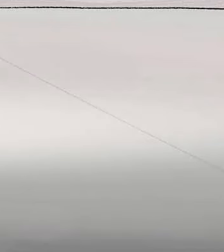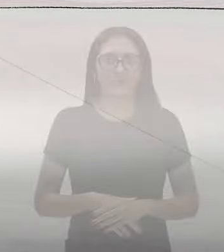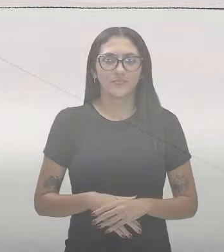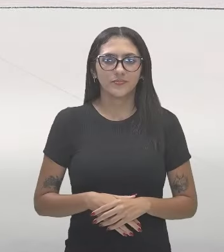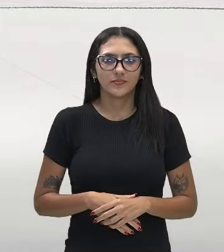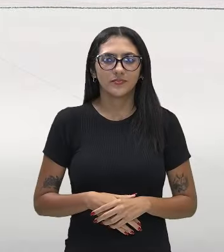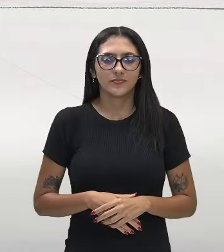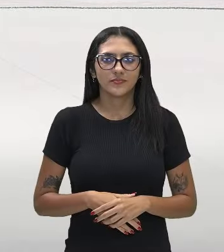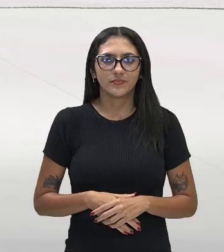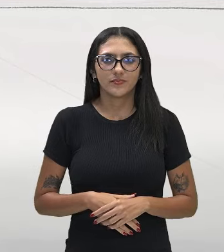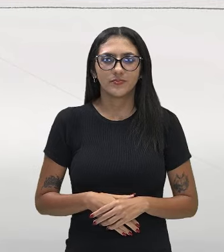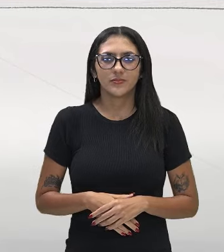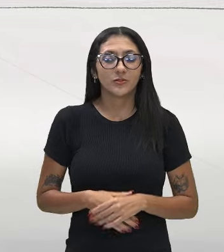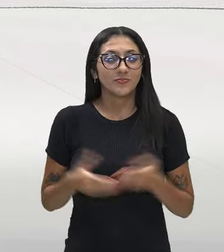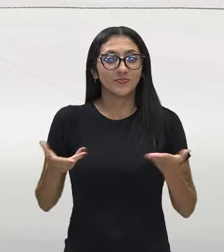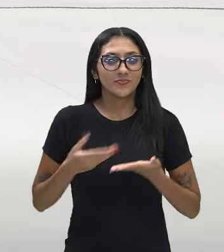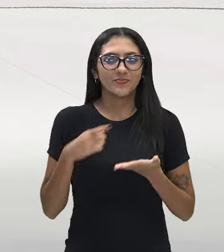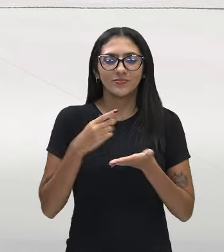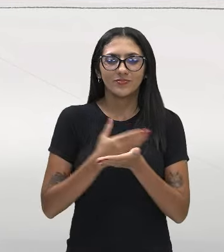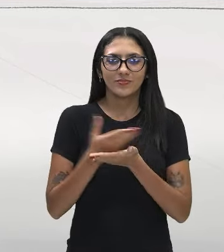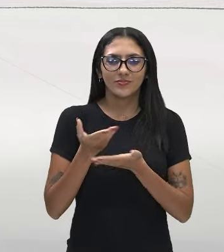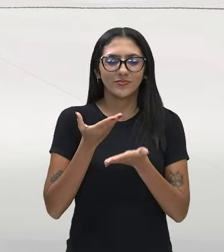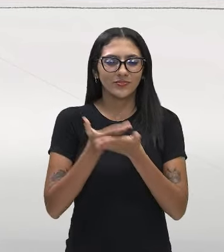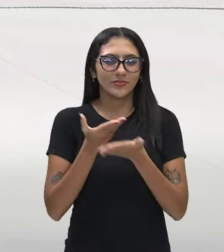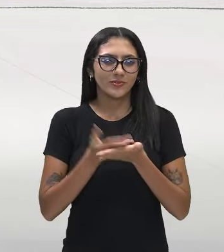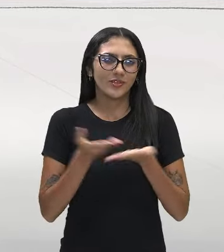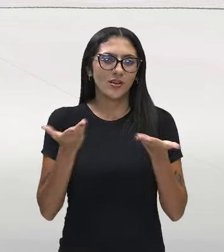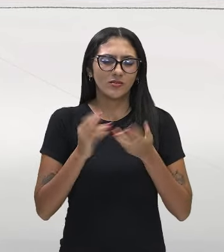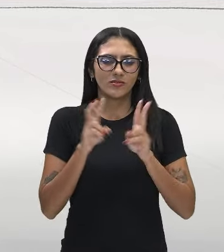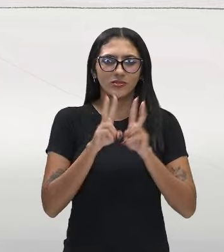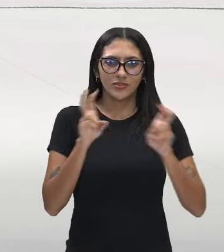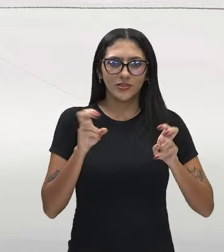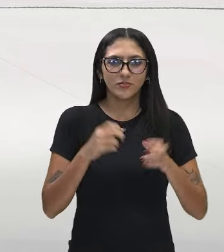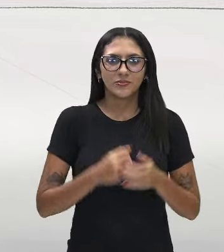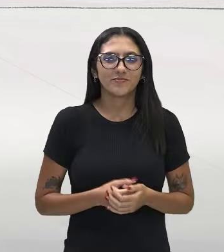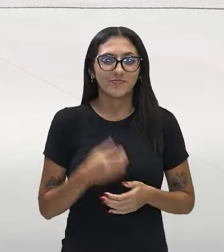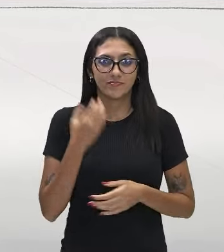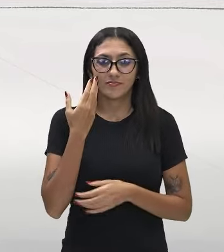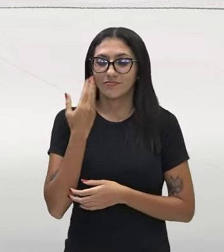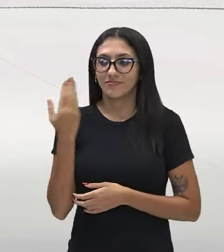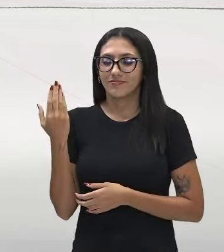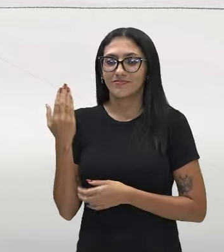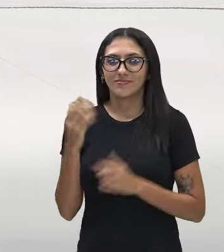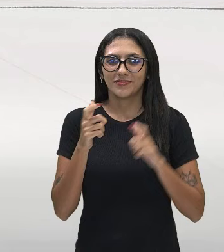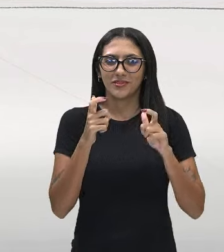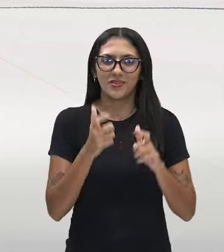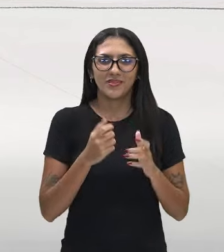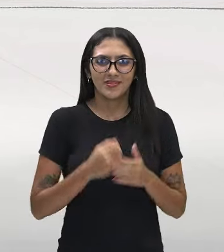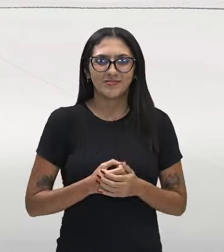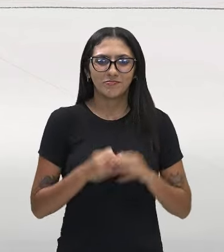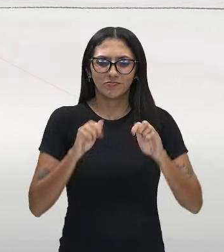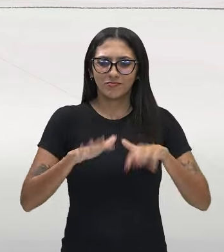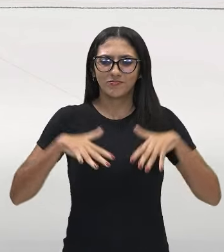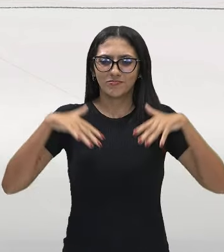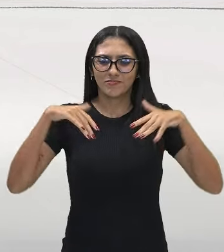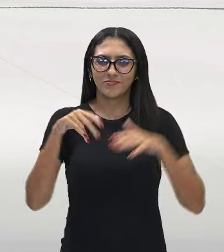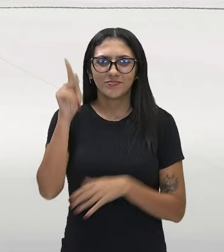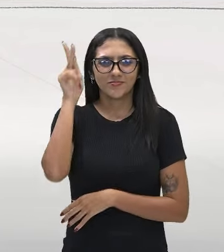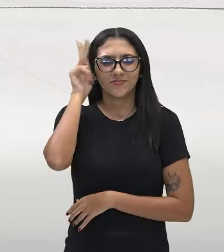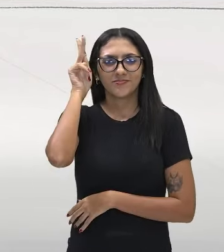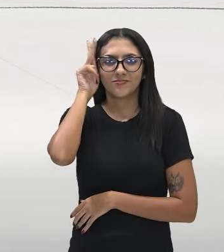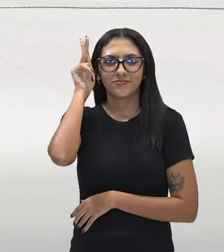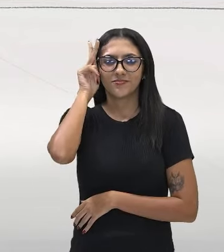E para a gente conversar de empreendedorismo sociocultural, né, Marcos? A gente veio parar aqui no Bombódromo de Parintins.